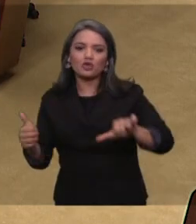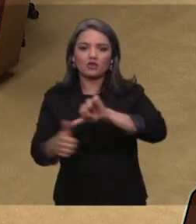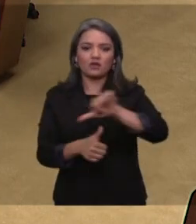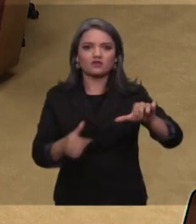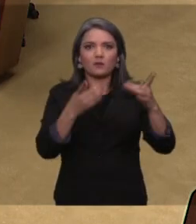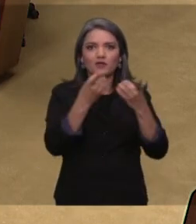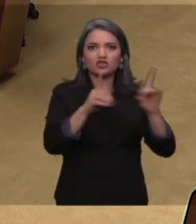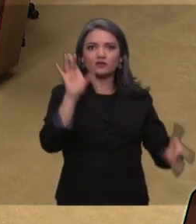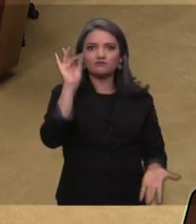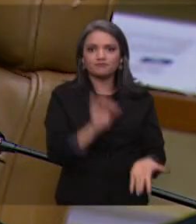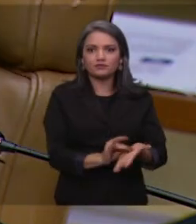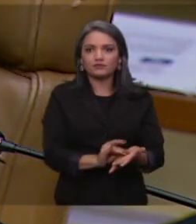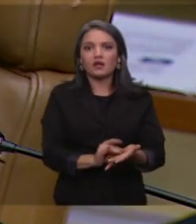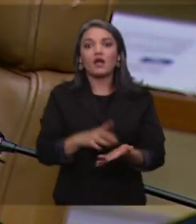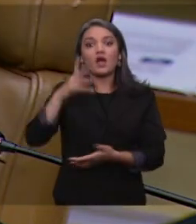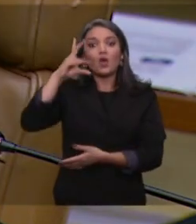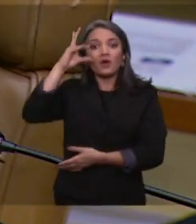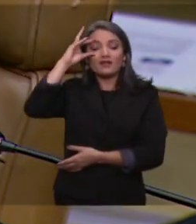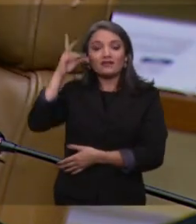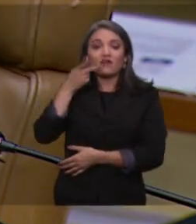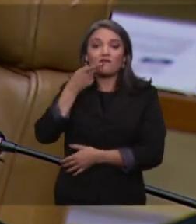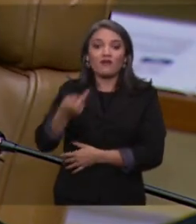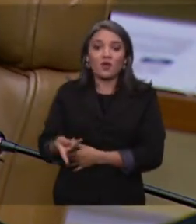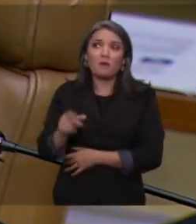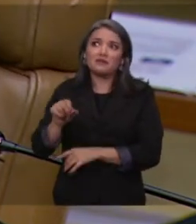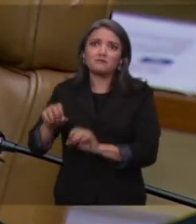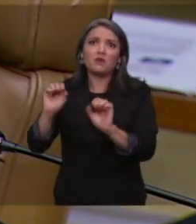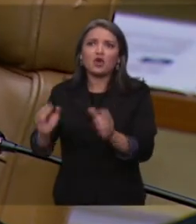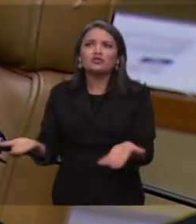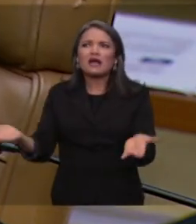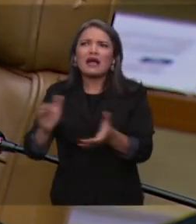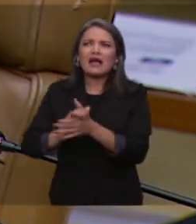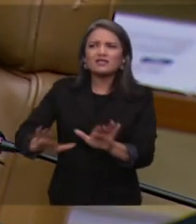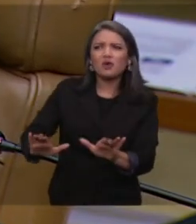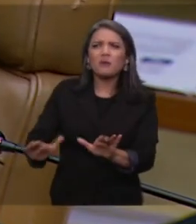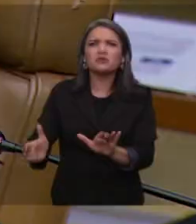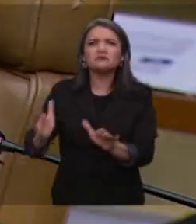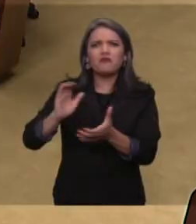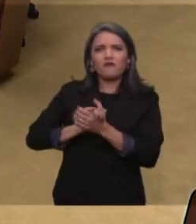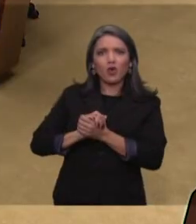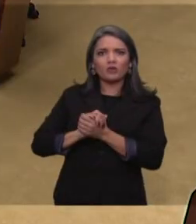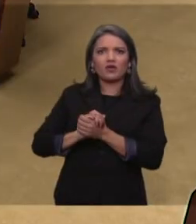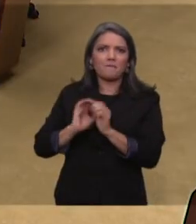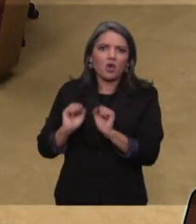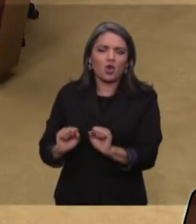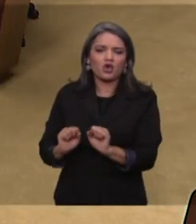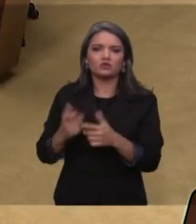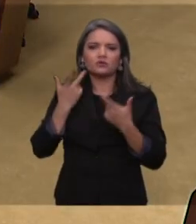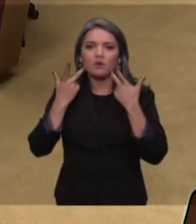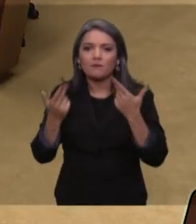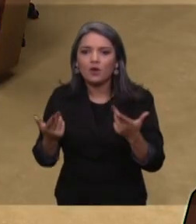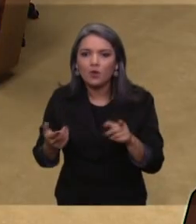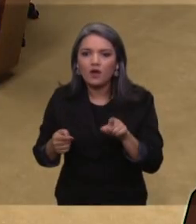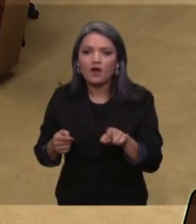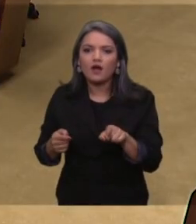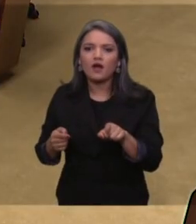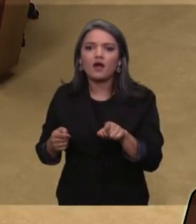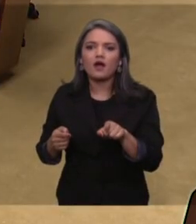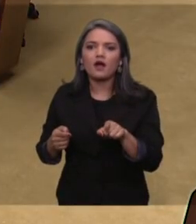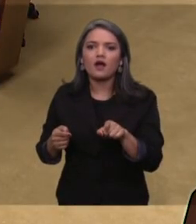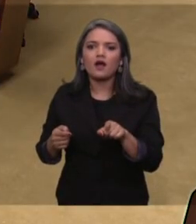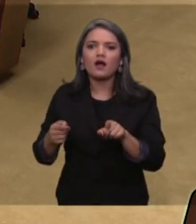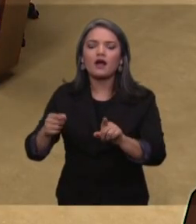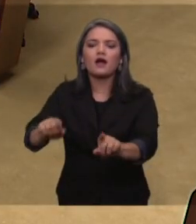voltar ao casamento sem necessidade de se casar. O divorciado não pode casar de novo com a mesma ministro mulher? André. Não, pode. Mas aí é dali para